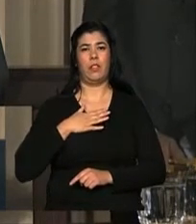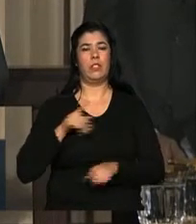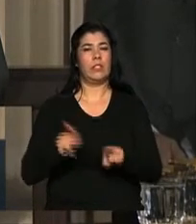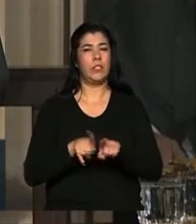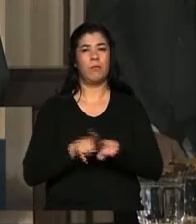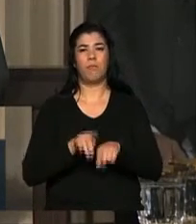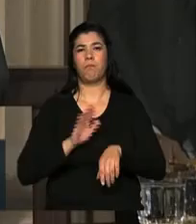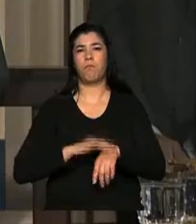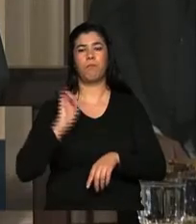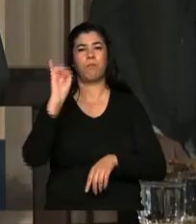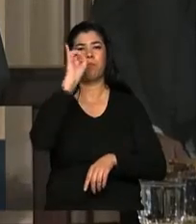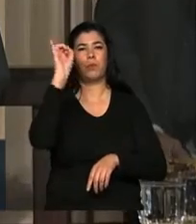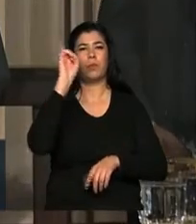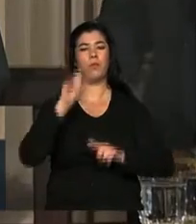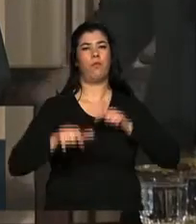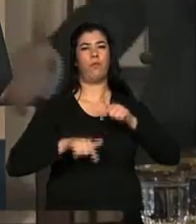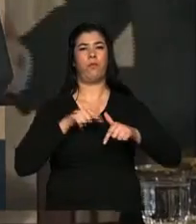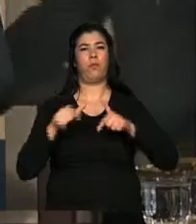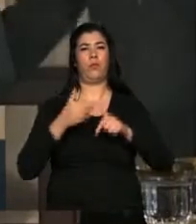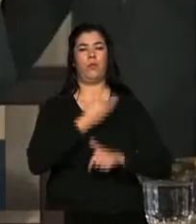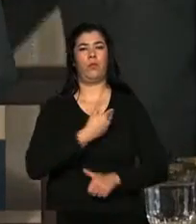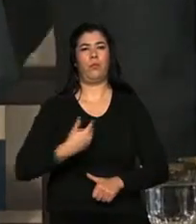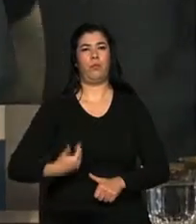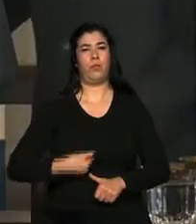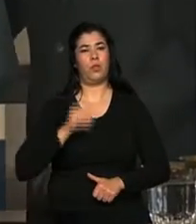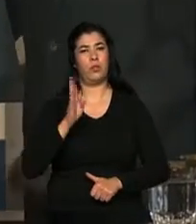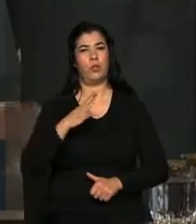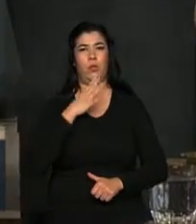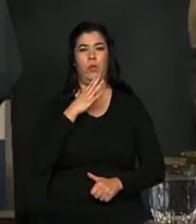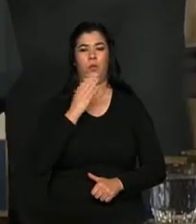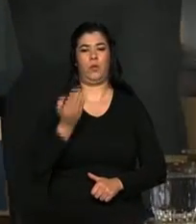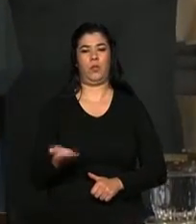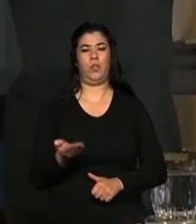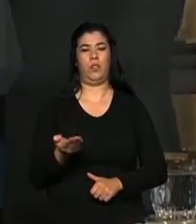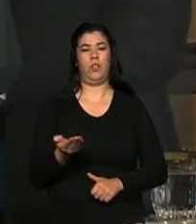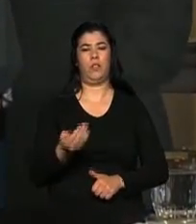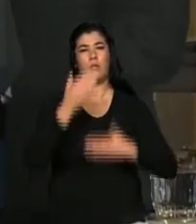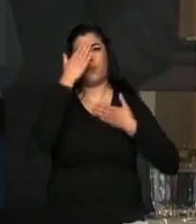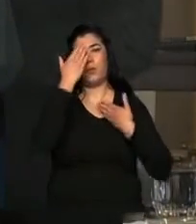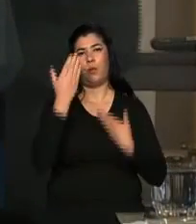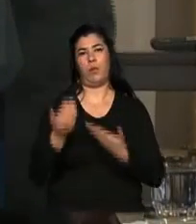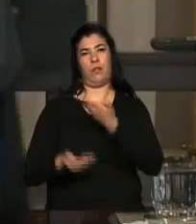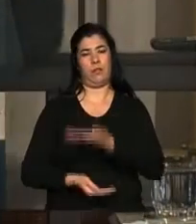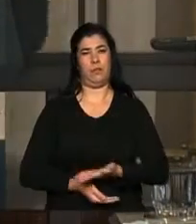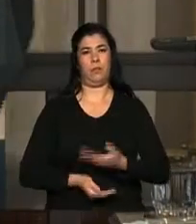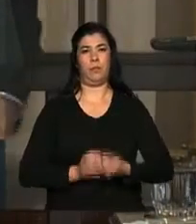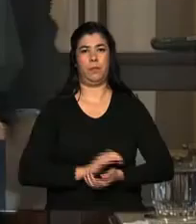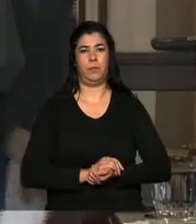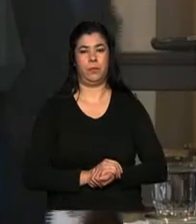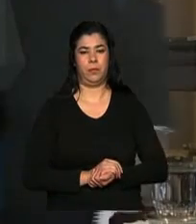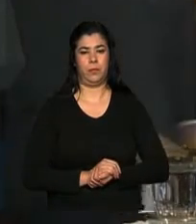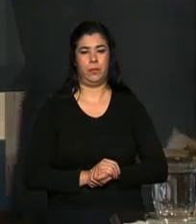maior funcionário público que eu já conheço. Muito obrigada.